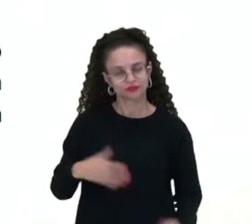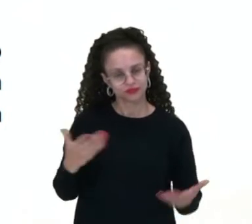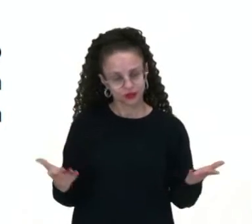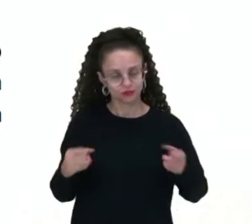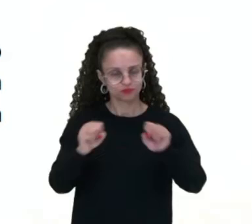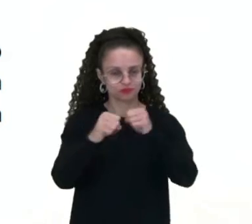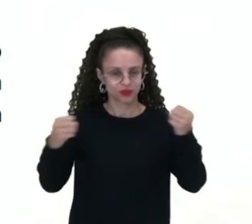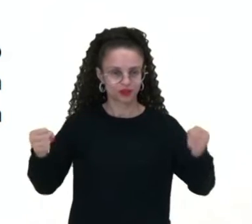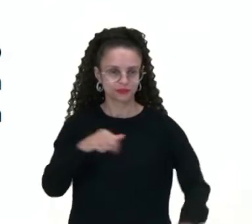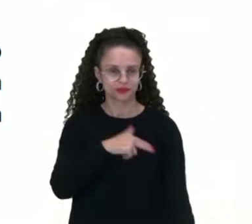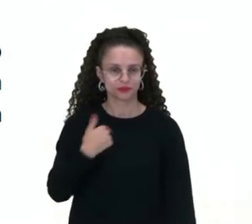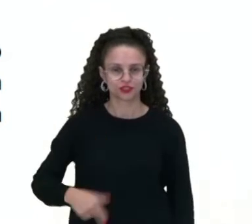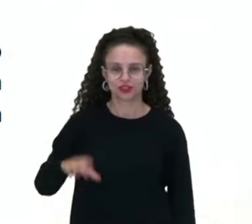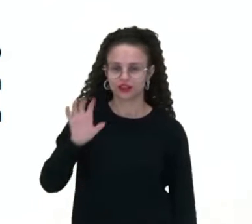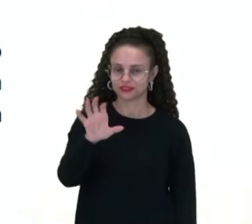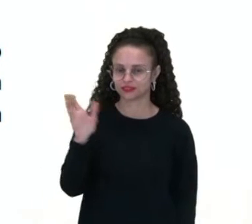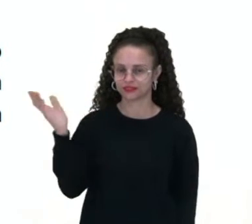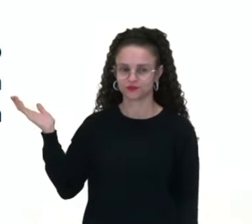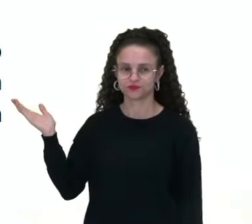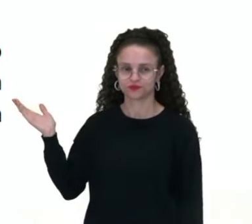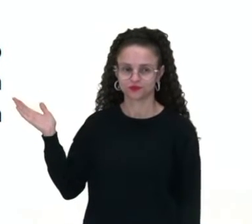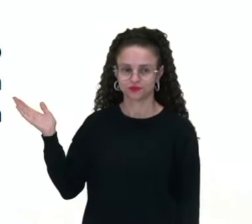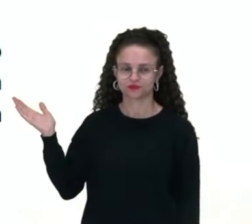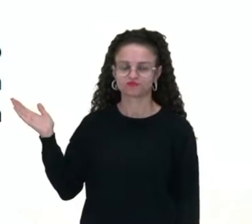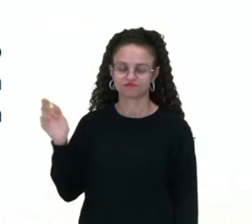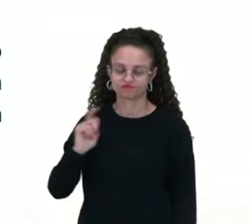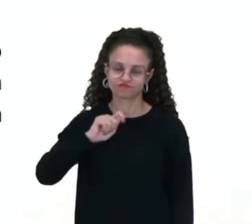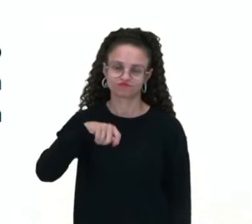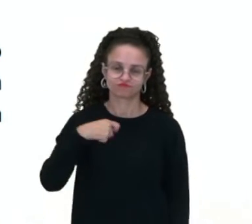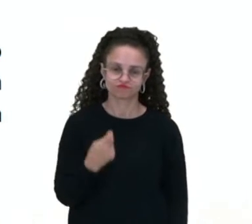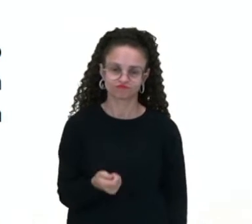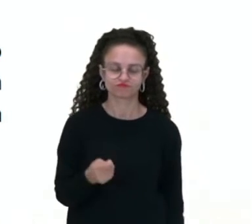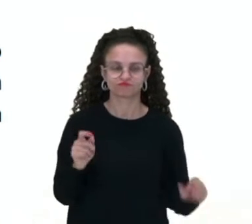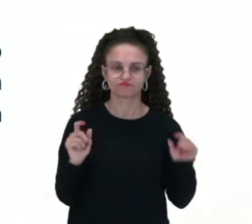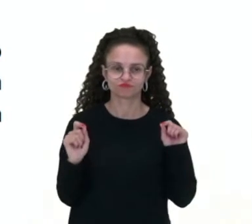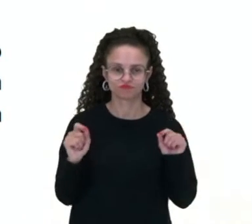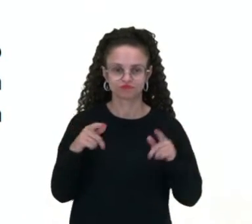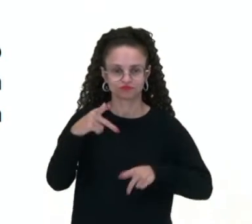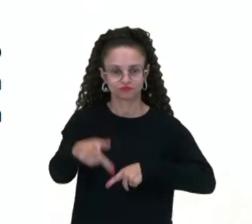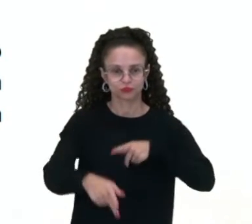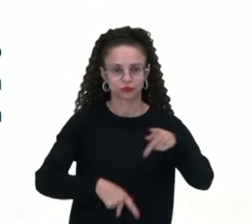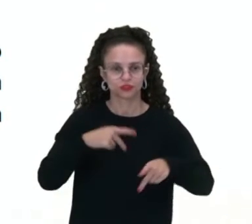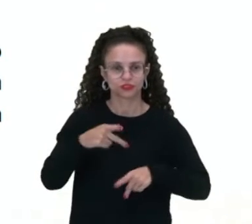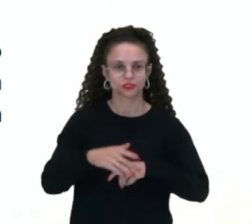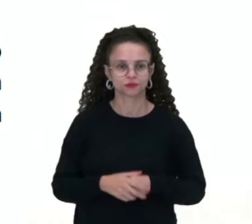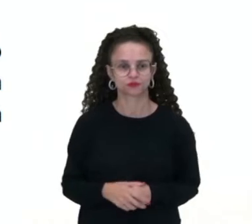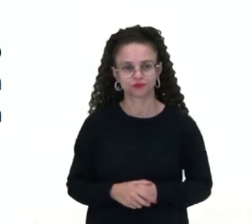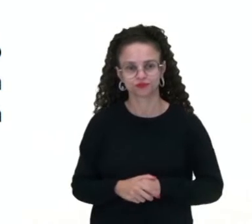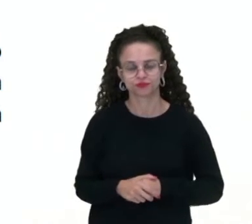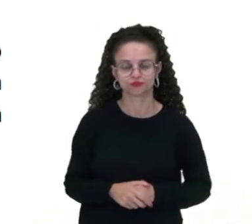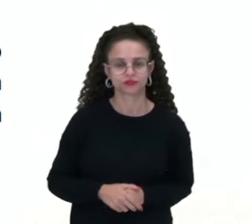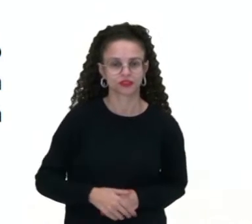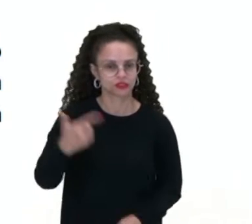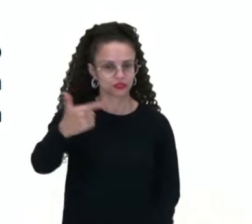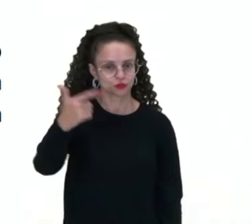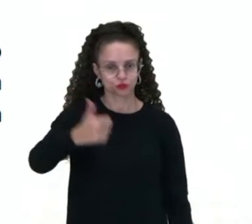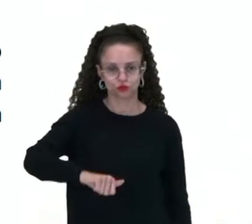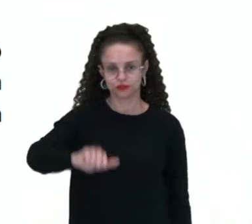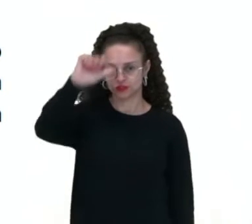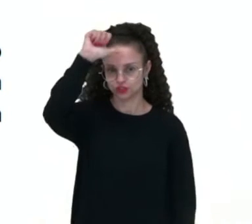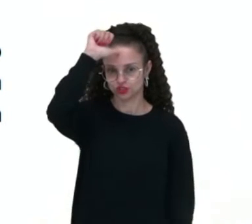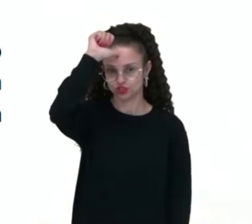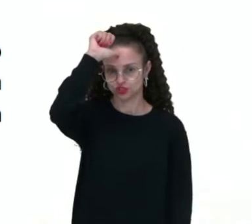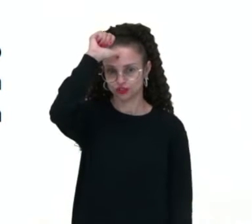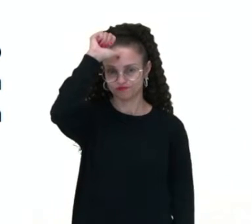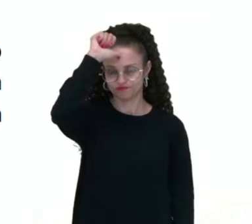fique nessa situação aqui, na questão aí de população. Aí seguido da Índia, com seus 1 bilhão